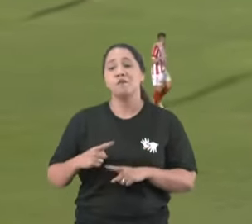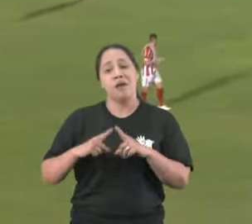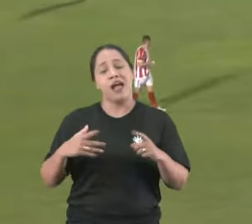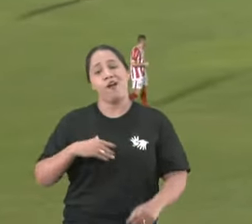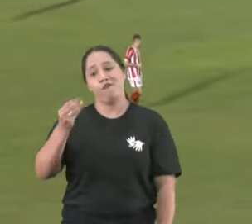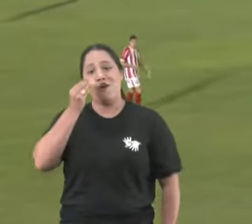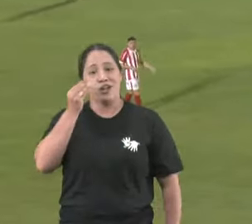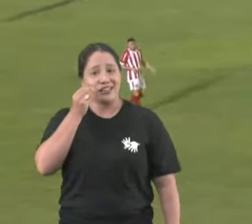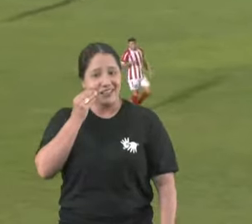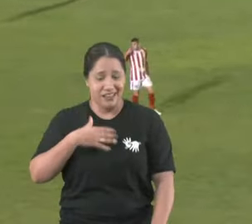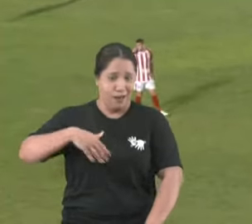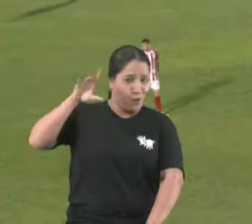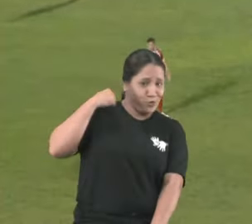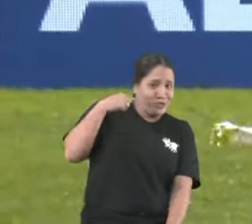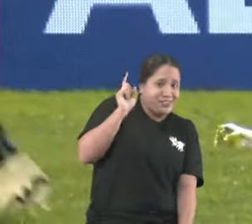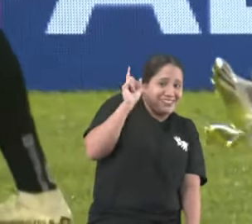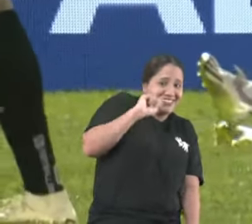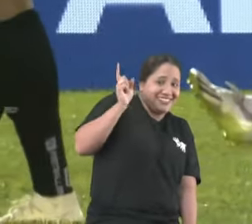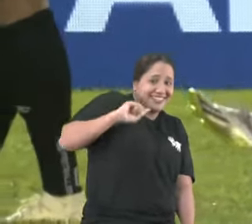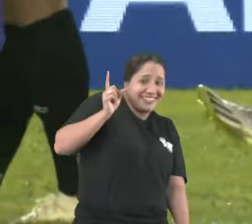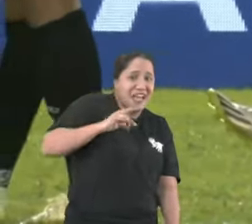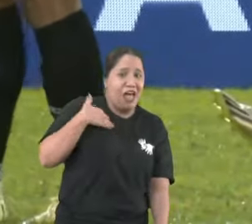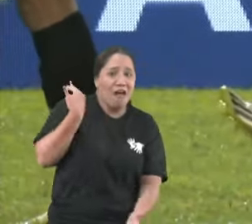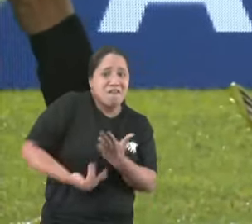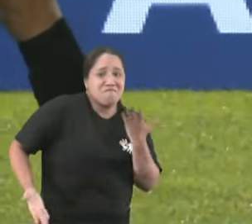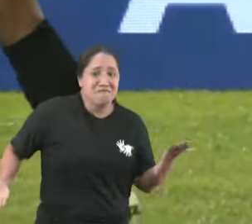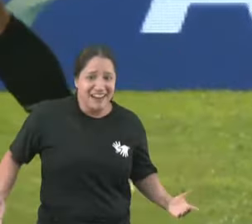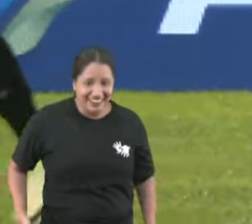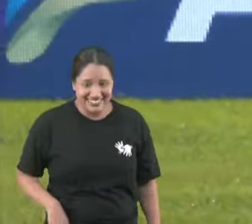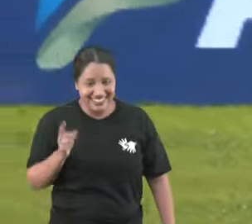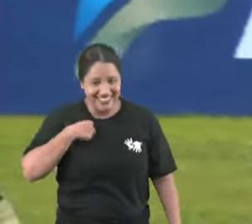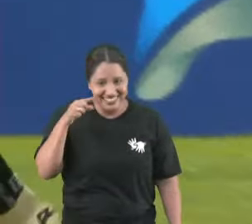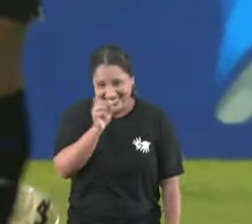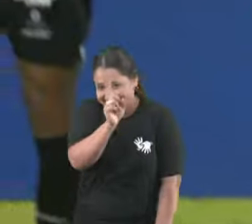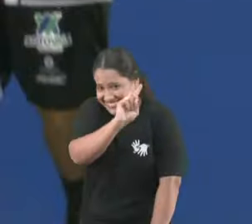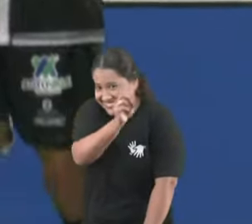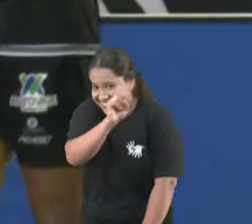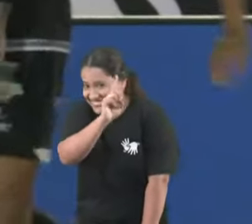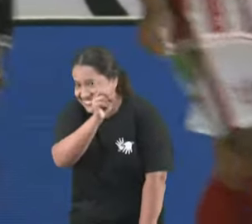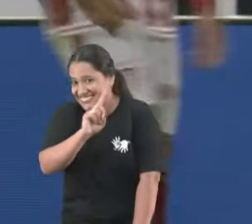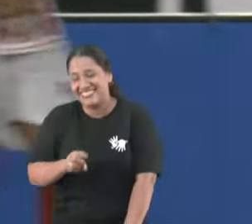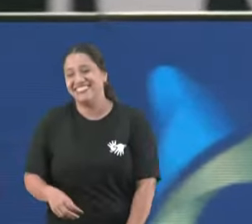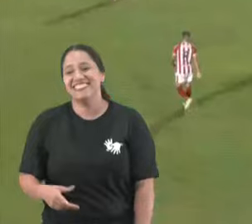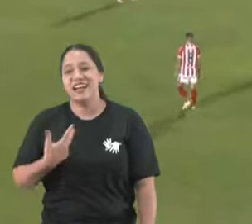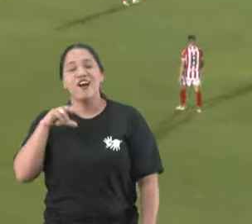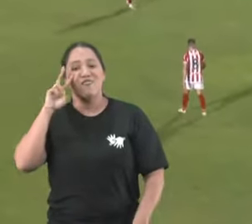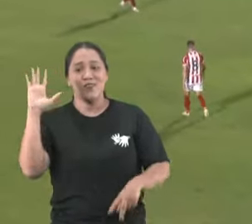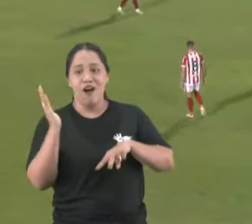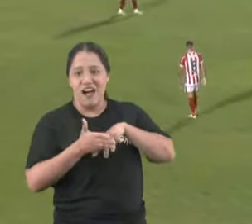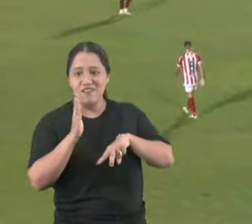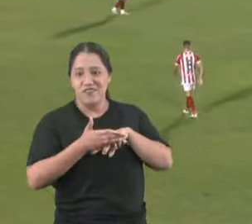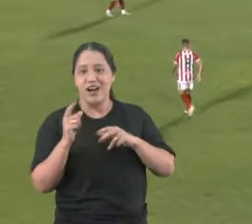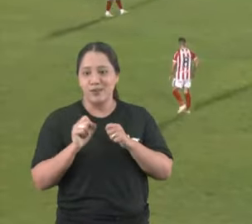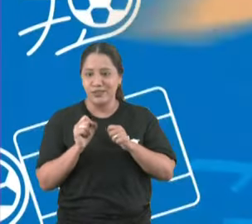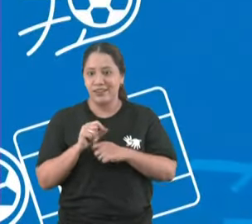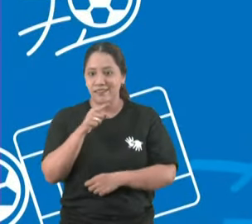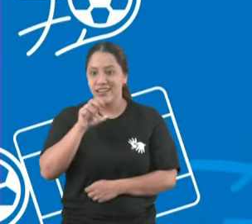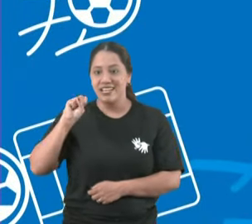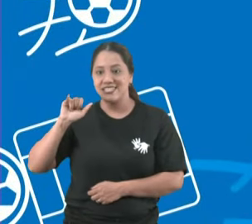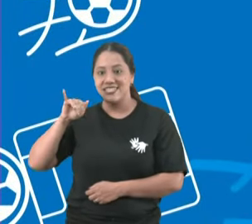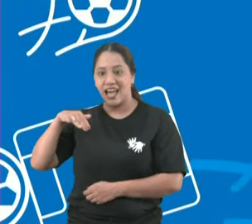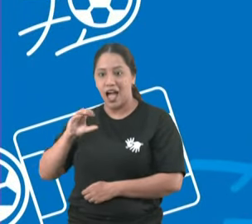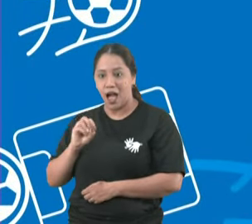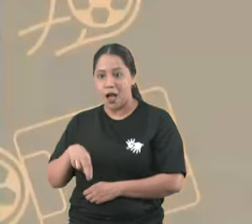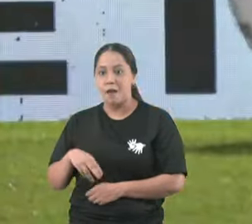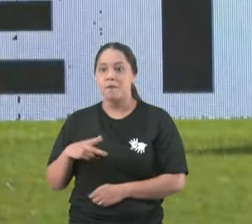arriscar. Vou nada, de repente eu perco essa aposta, né? Né? Daniel deve ter visto a falta que o Simon fez. Deve